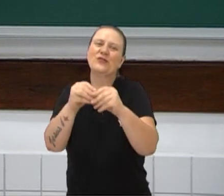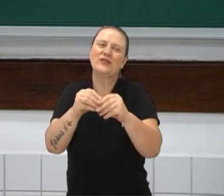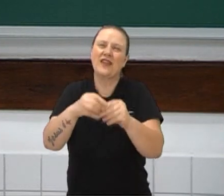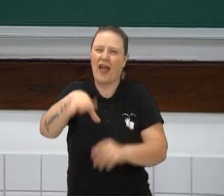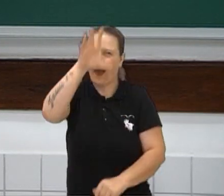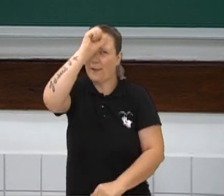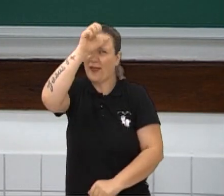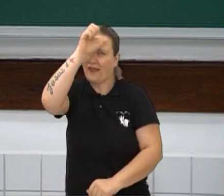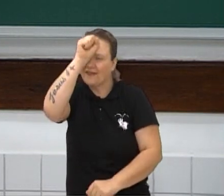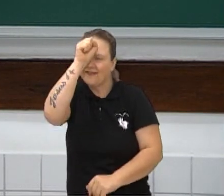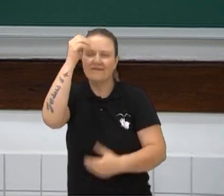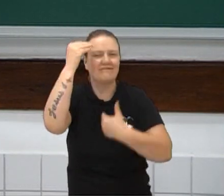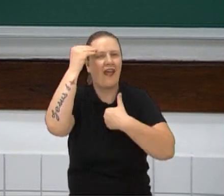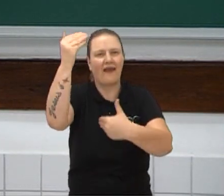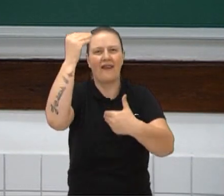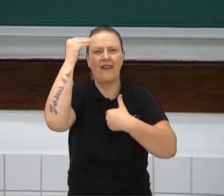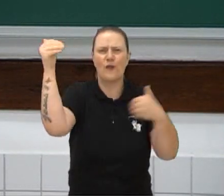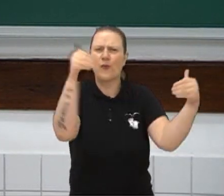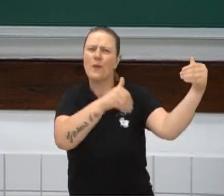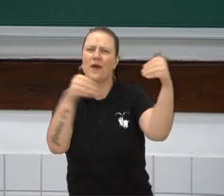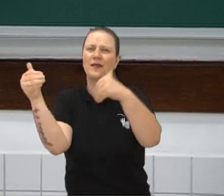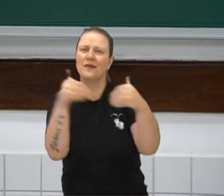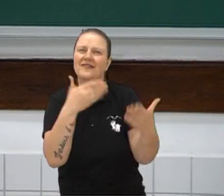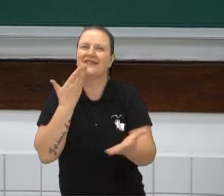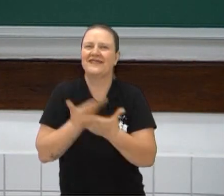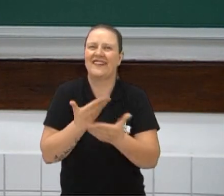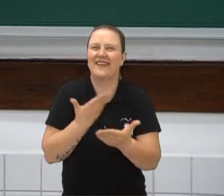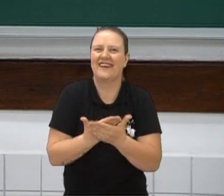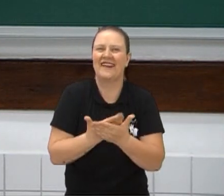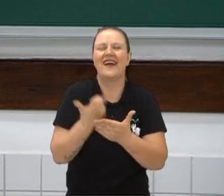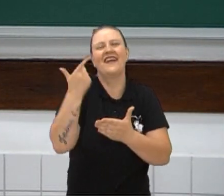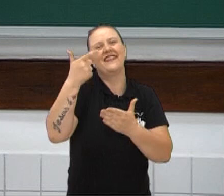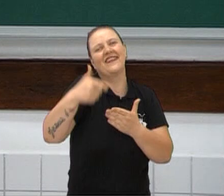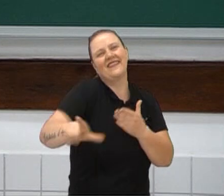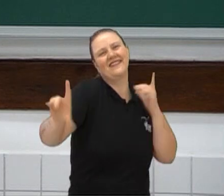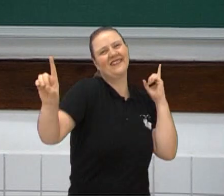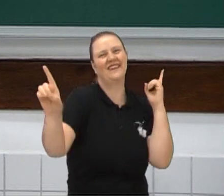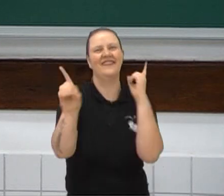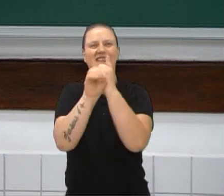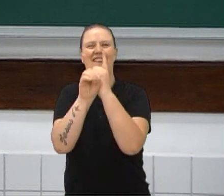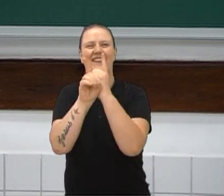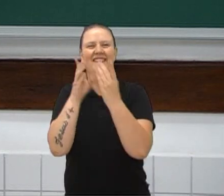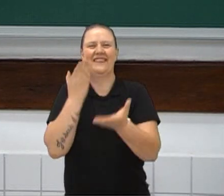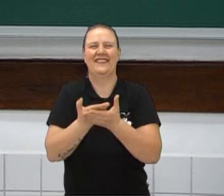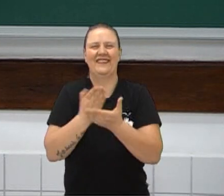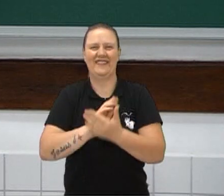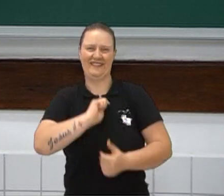Muchas gracias por sua participação nesta classe e hasta la próxima clase de espanhol.